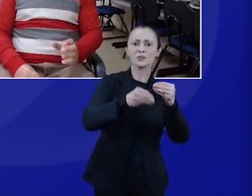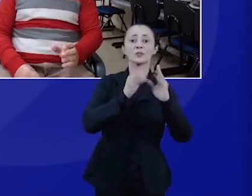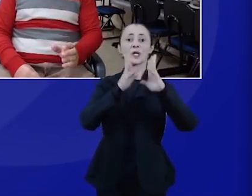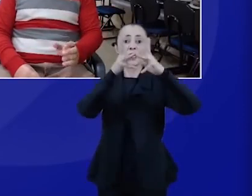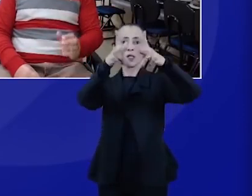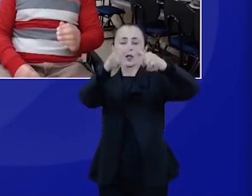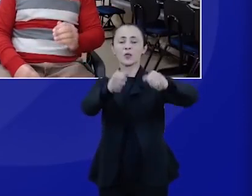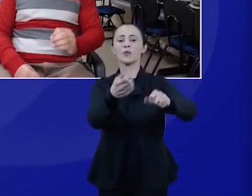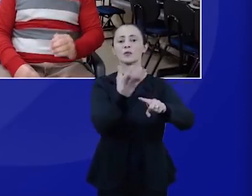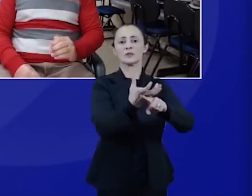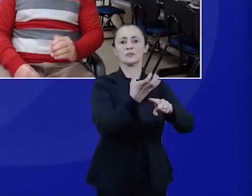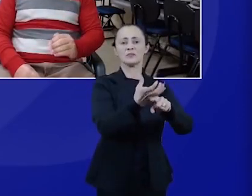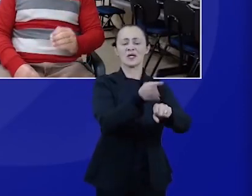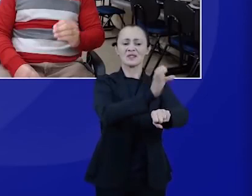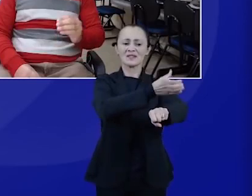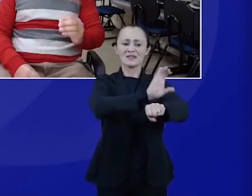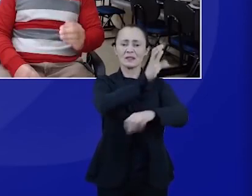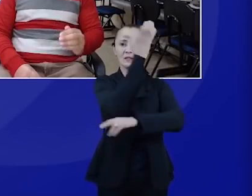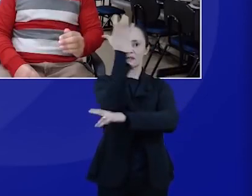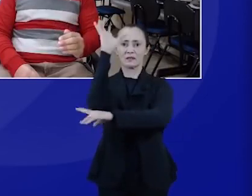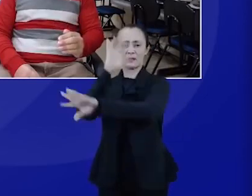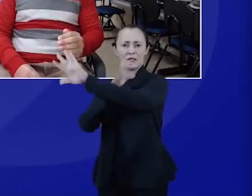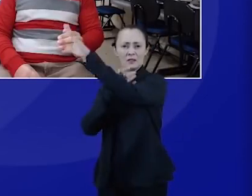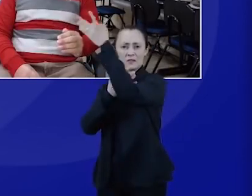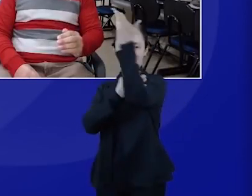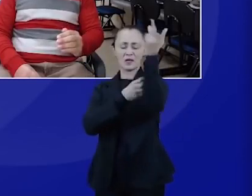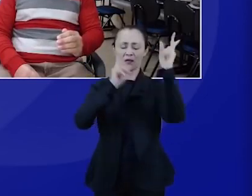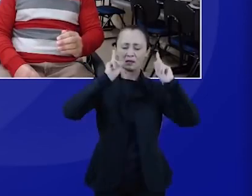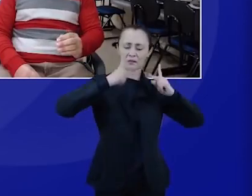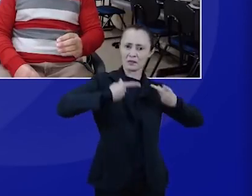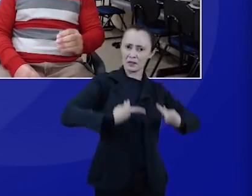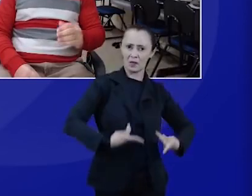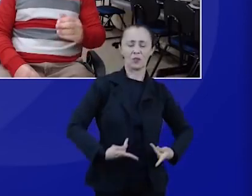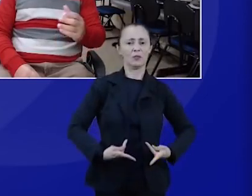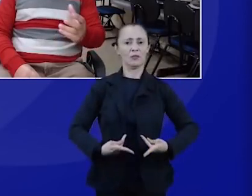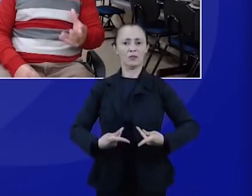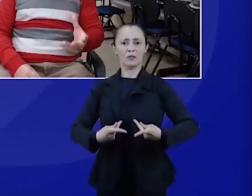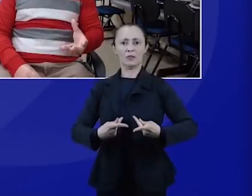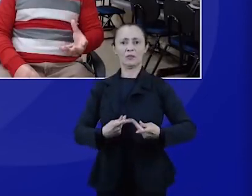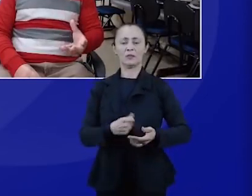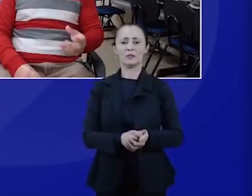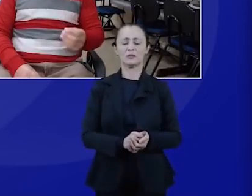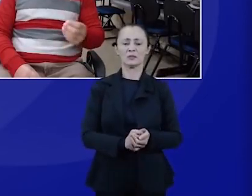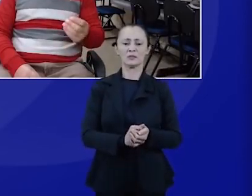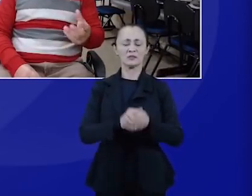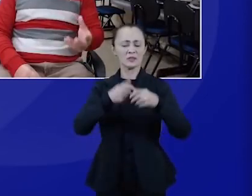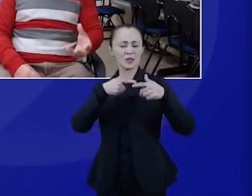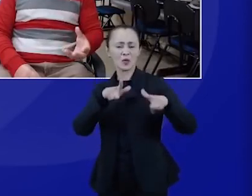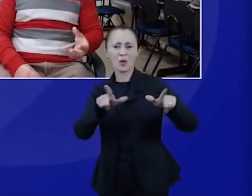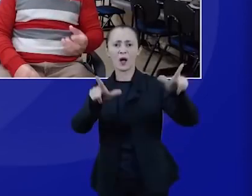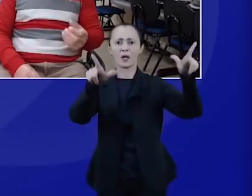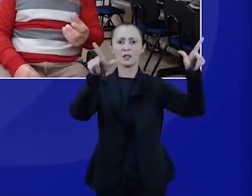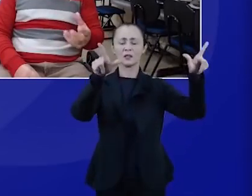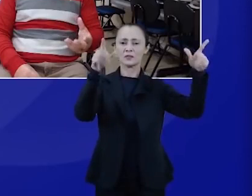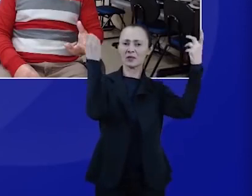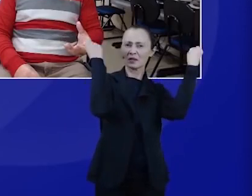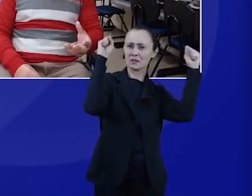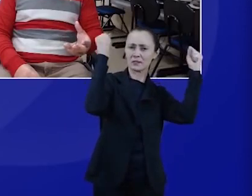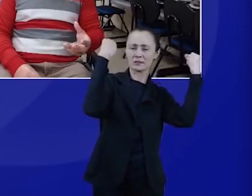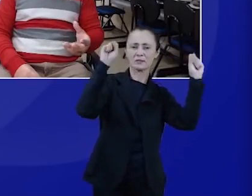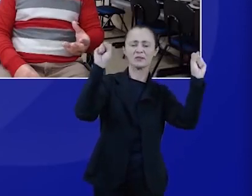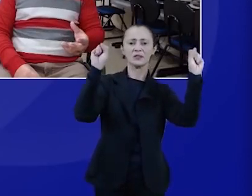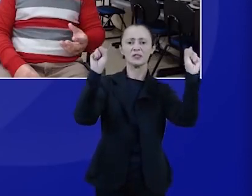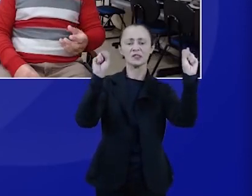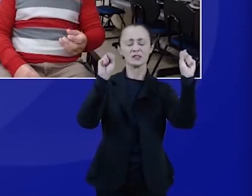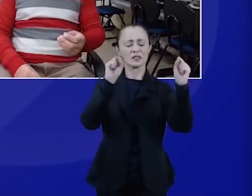ou seja, ciências da natureza, ciências humanas, as linguagens, a educação física, a